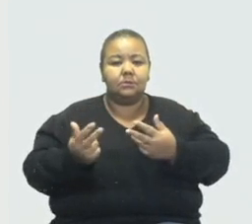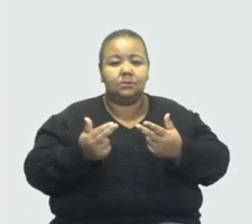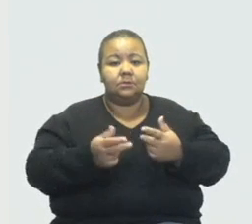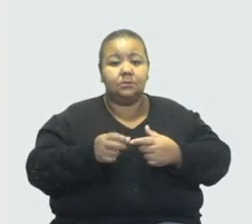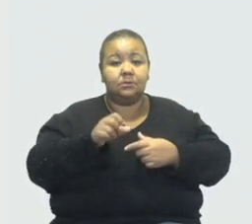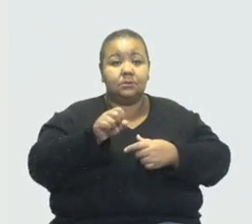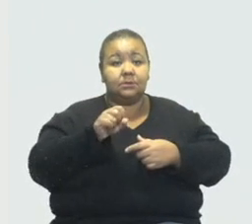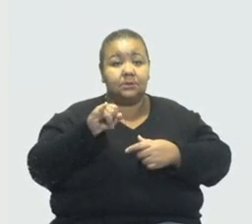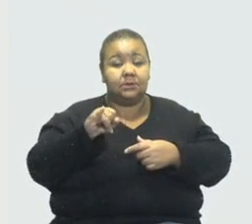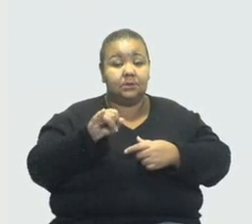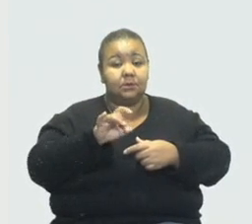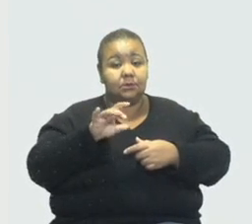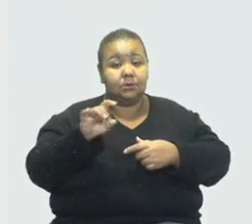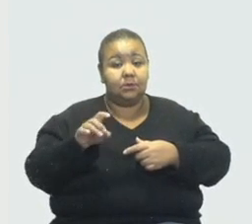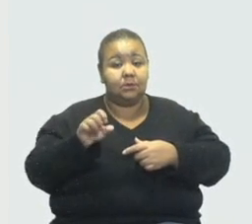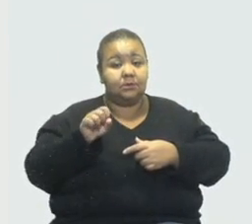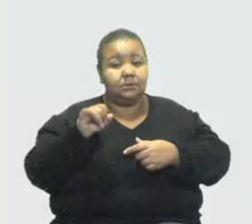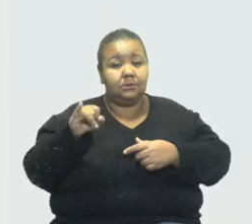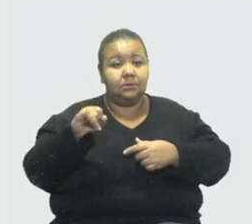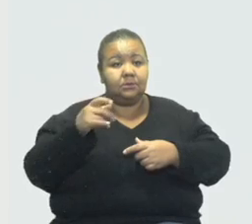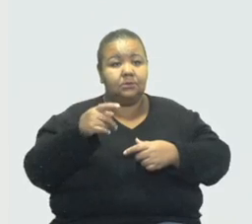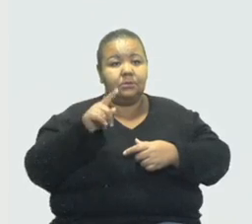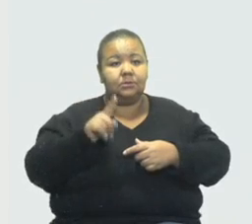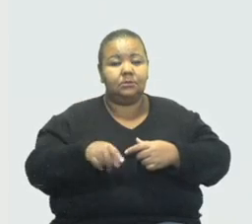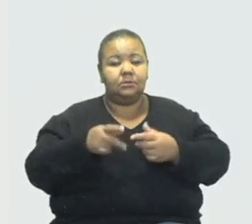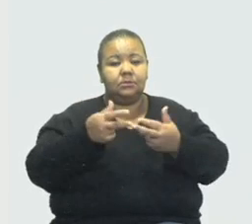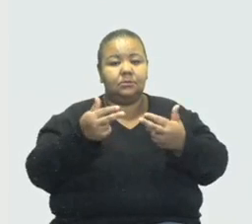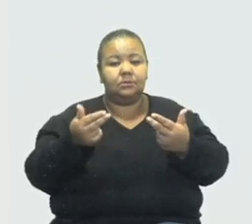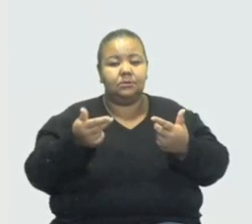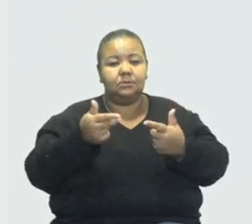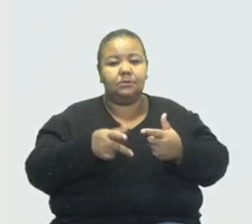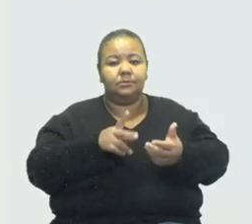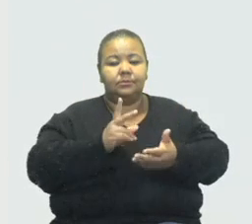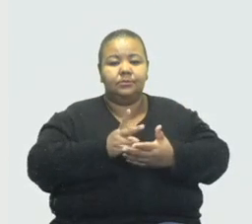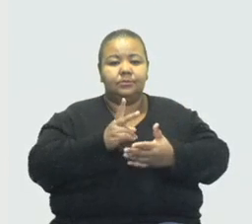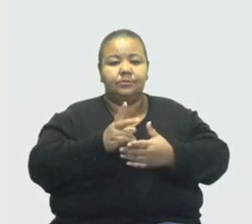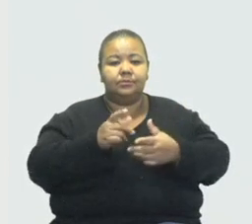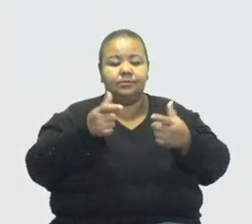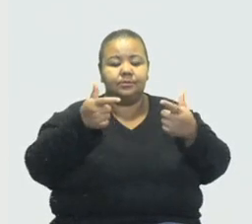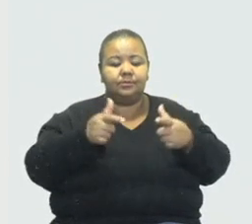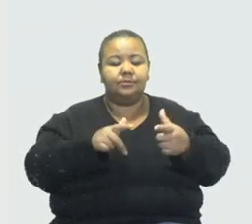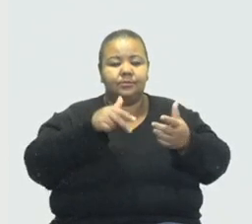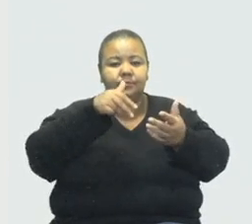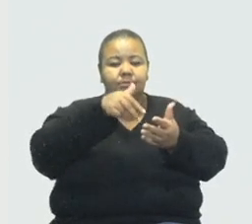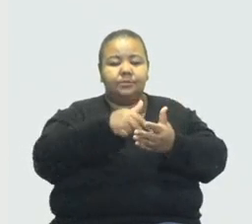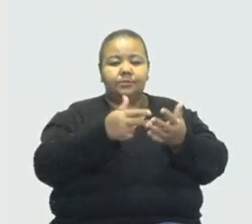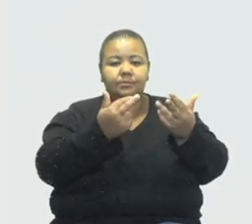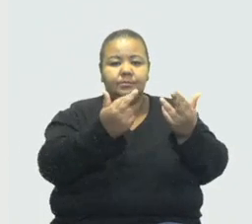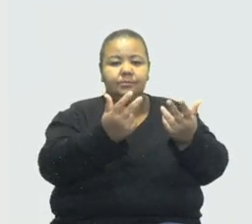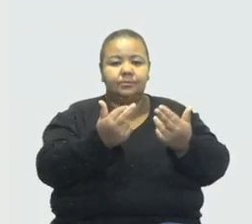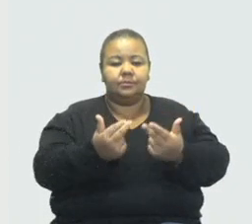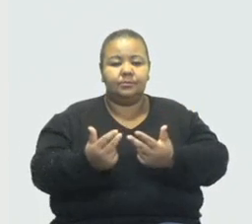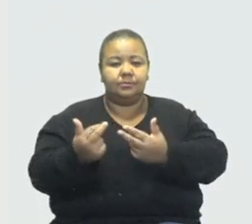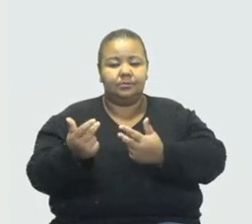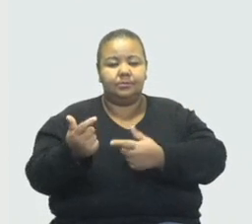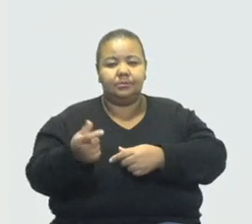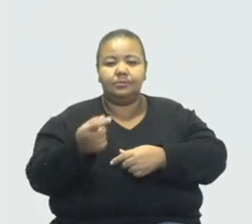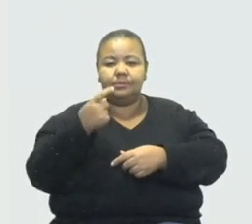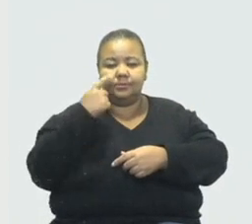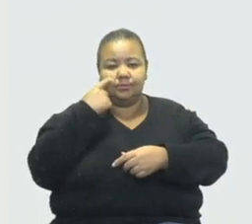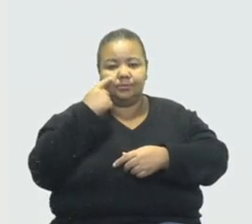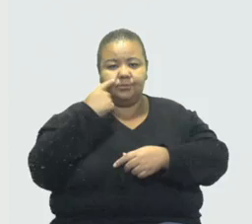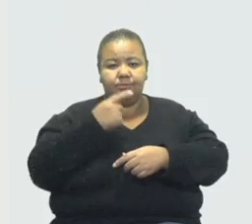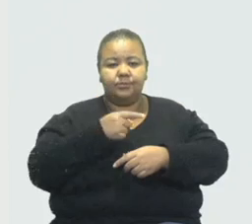somente se os seus elementos, que estão na mesma posição, são todos iguais. Então, a gente tem que verificar